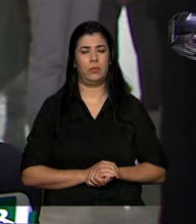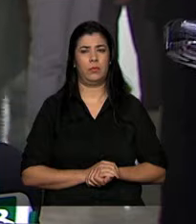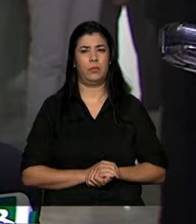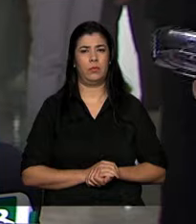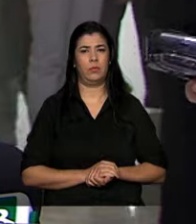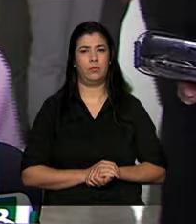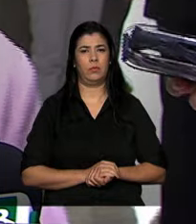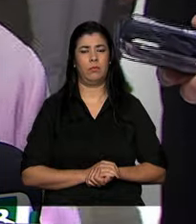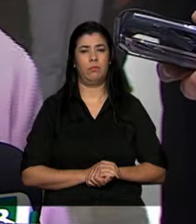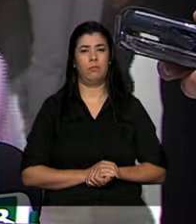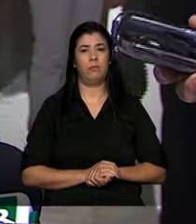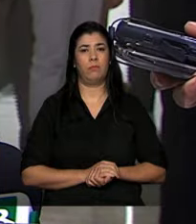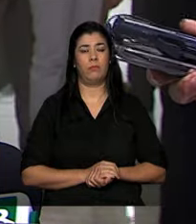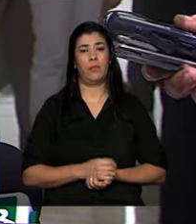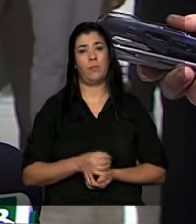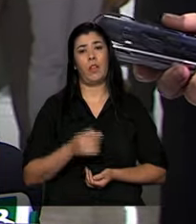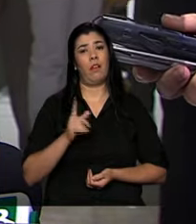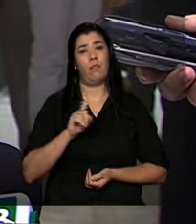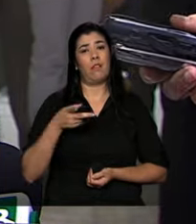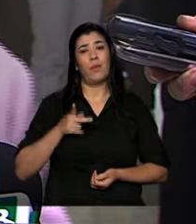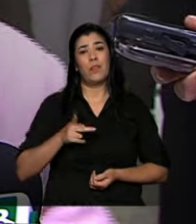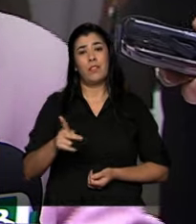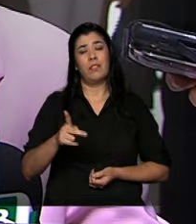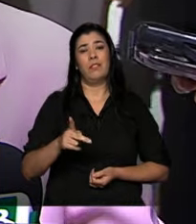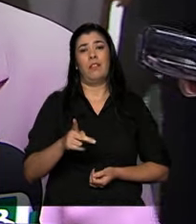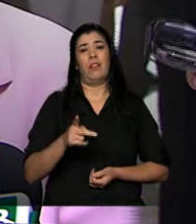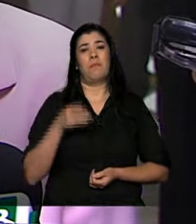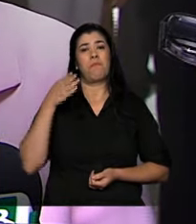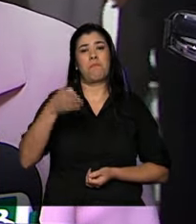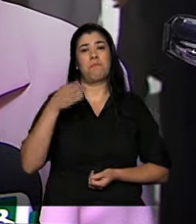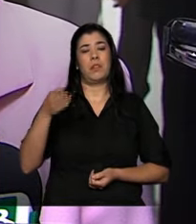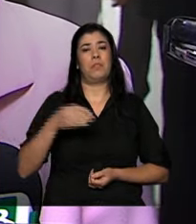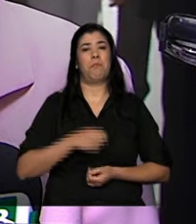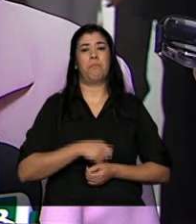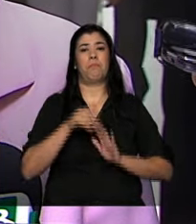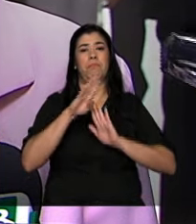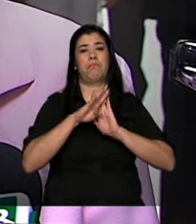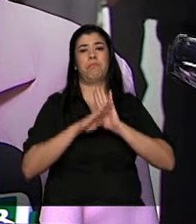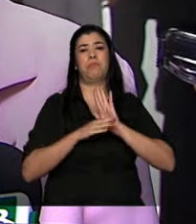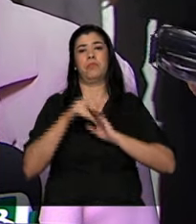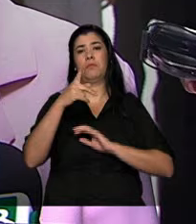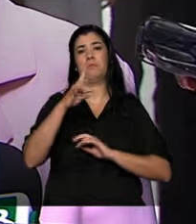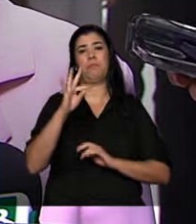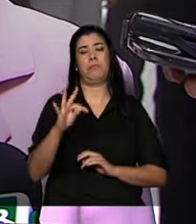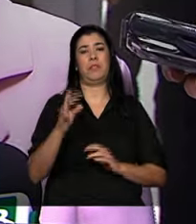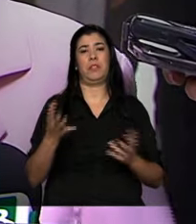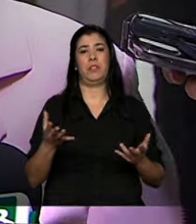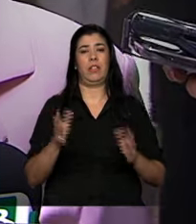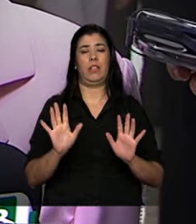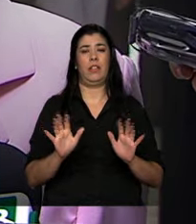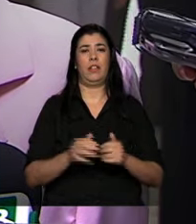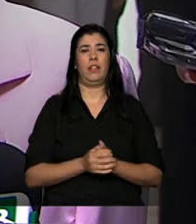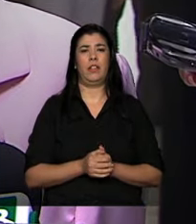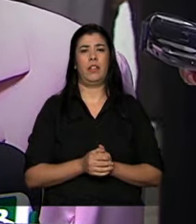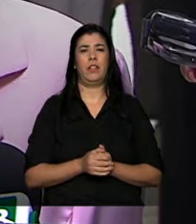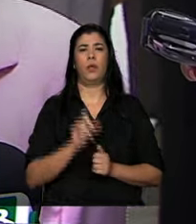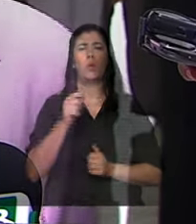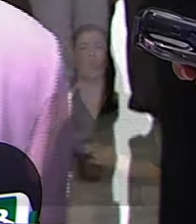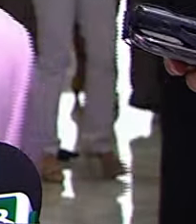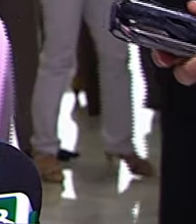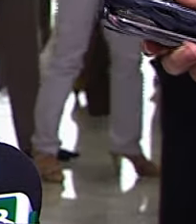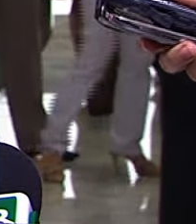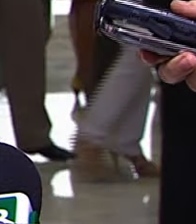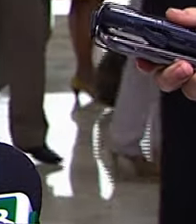nem sempre eu participo do programa do pt esse clima que tem de animosidade no